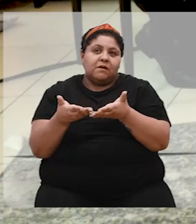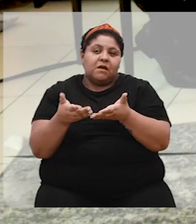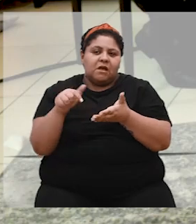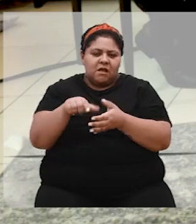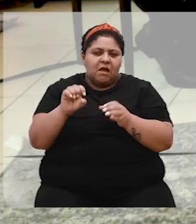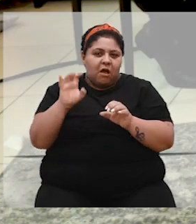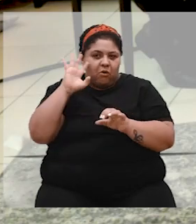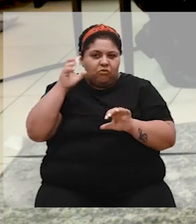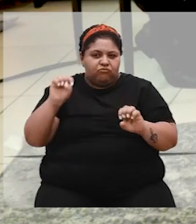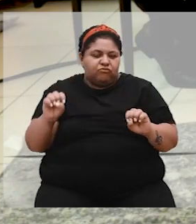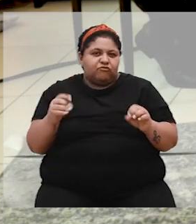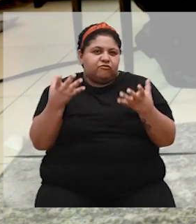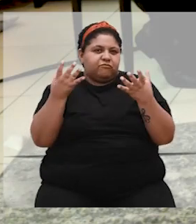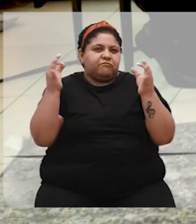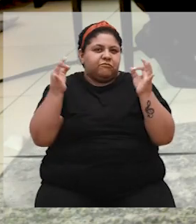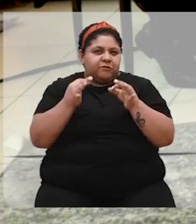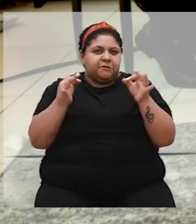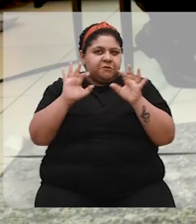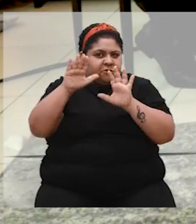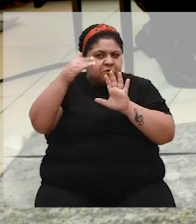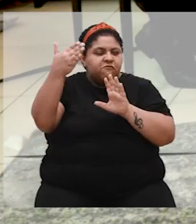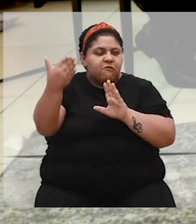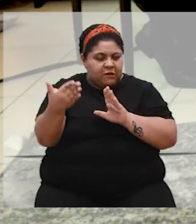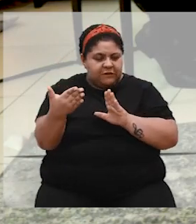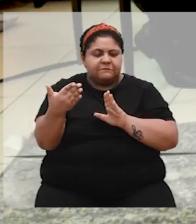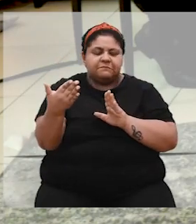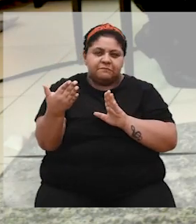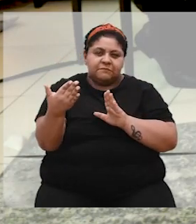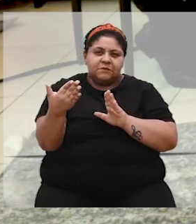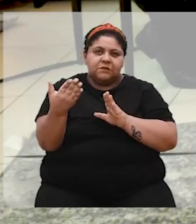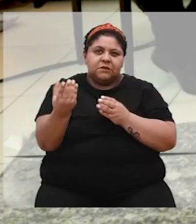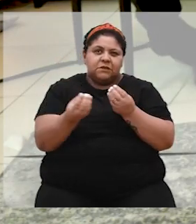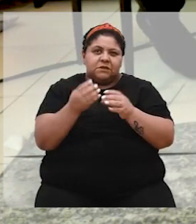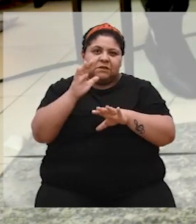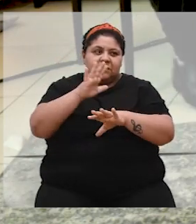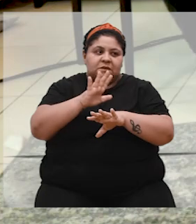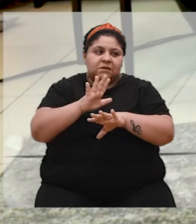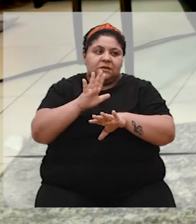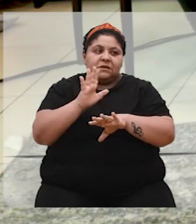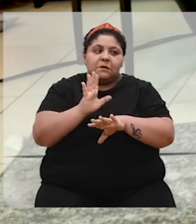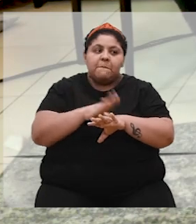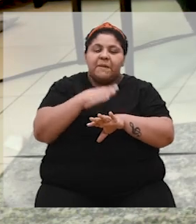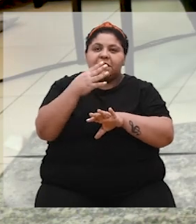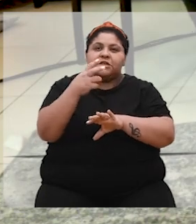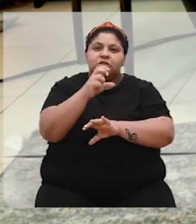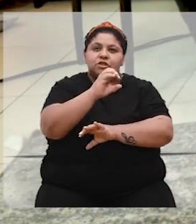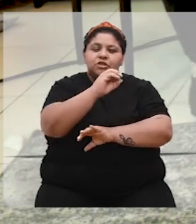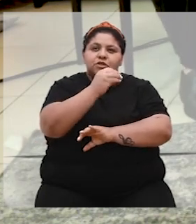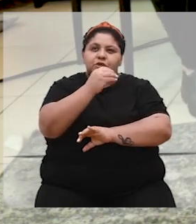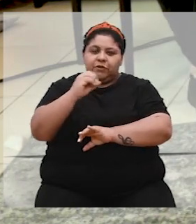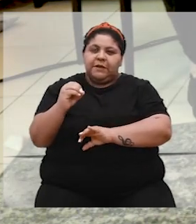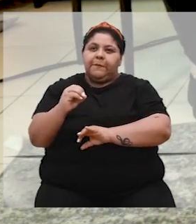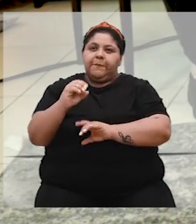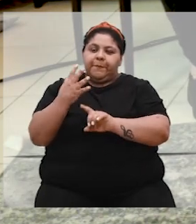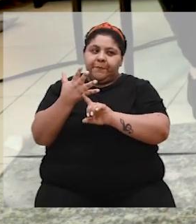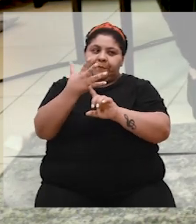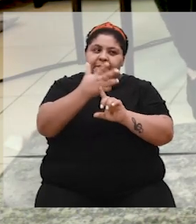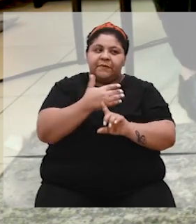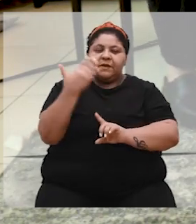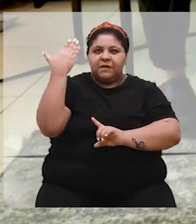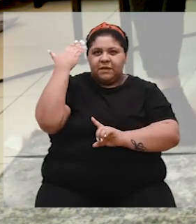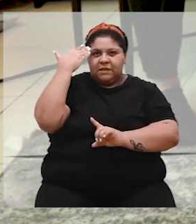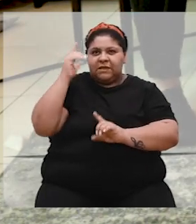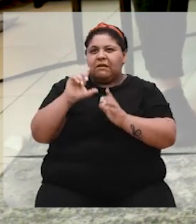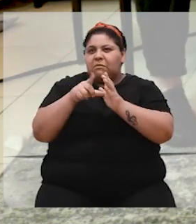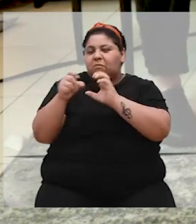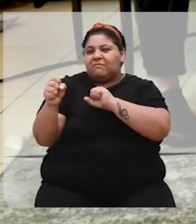um festival incrível ali fora, né? Com mais de 80 artistas. mas a gente sabe que daqui a